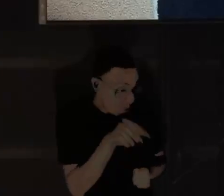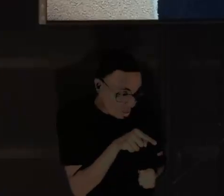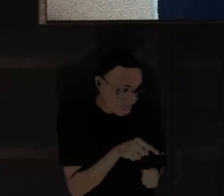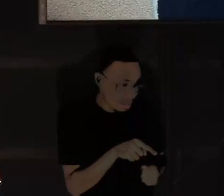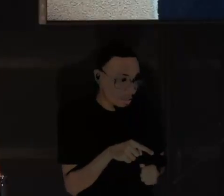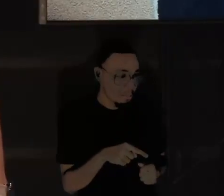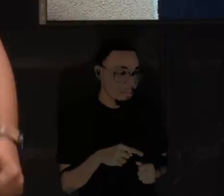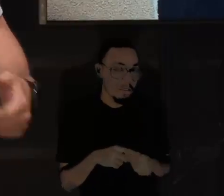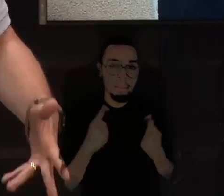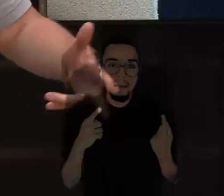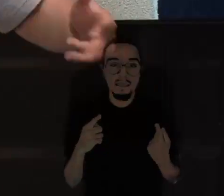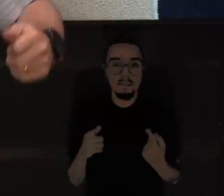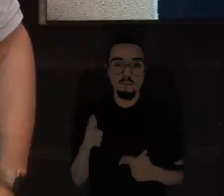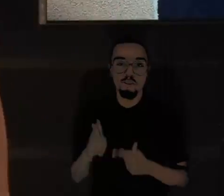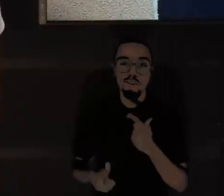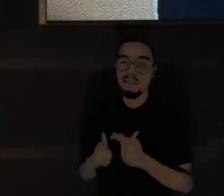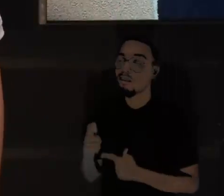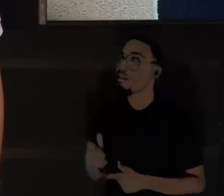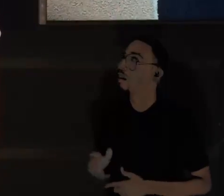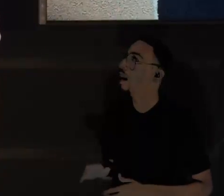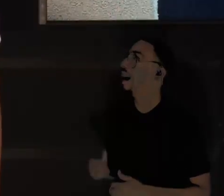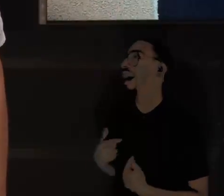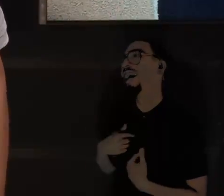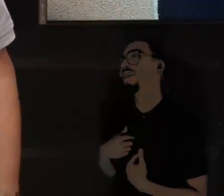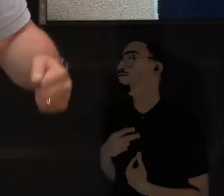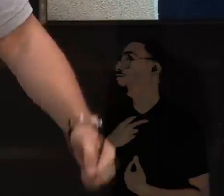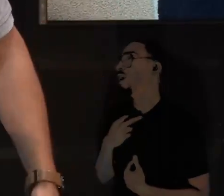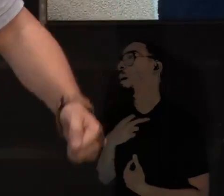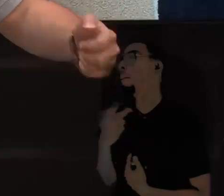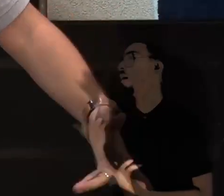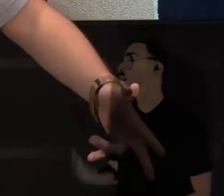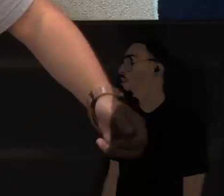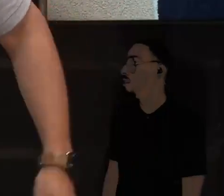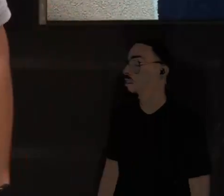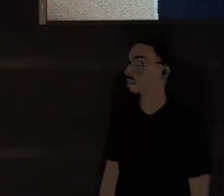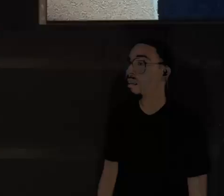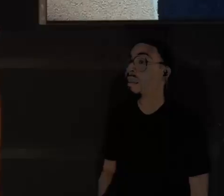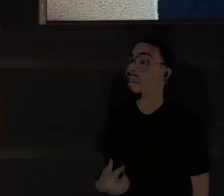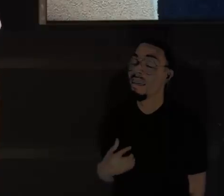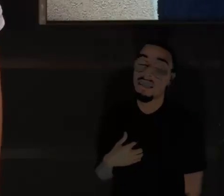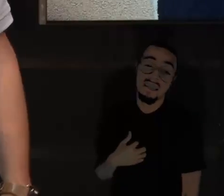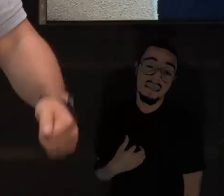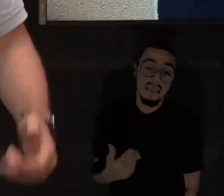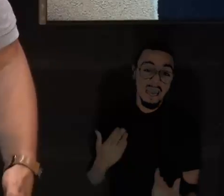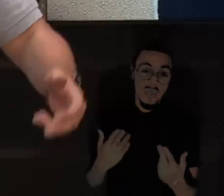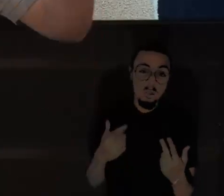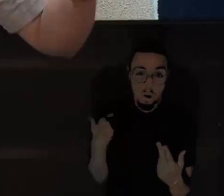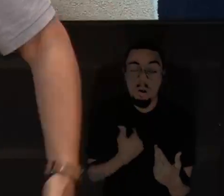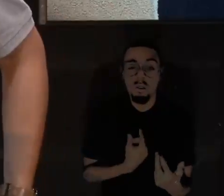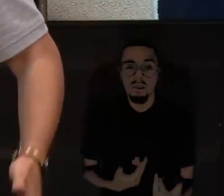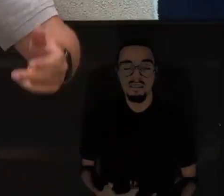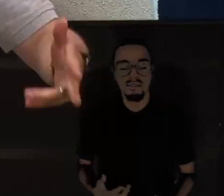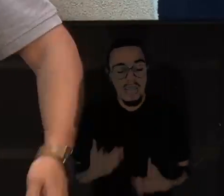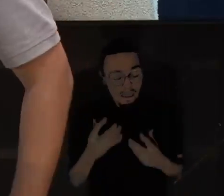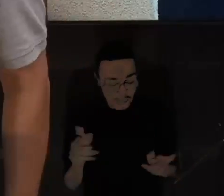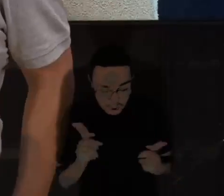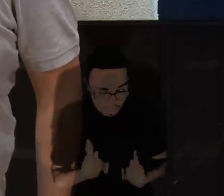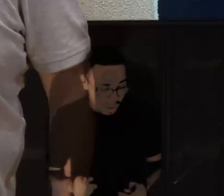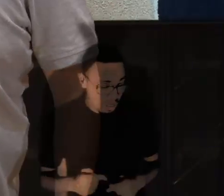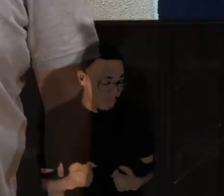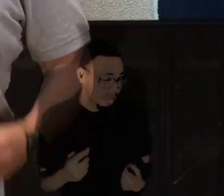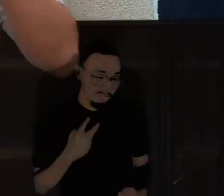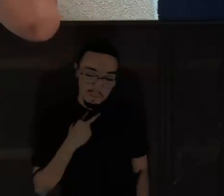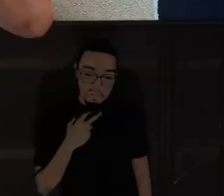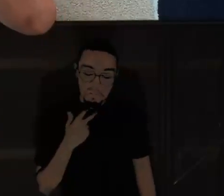eu não posso. Eu quero vencer, mas eu não posso. Eu quero ter paz, mas eu não posso. Eu quero construir uma família, mas eu não